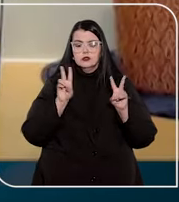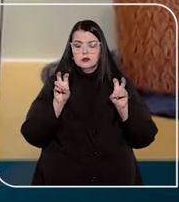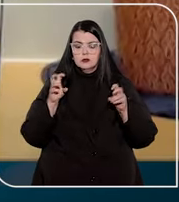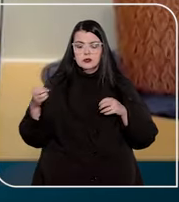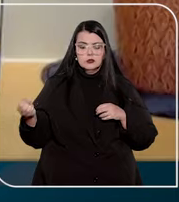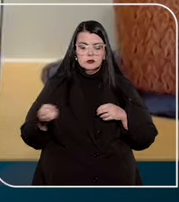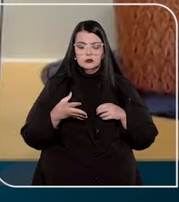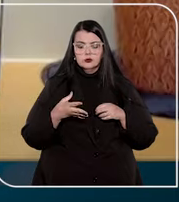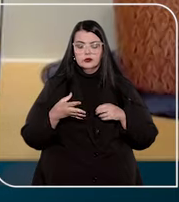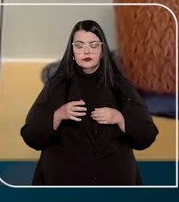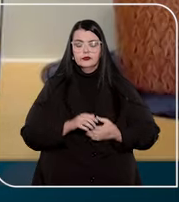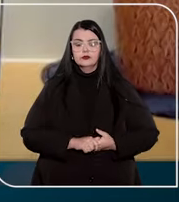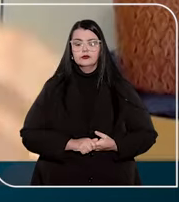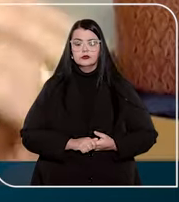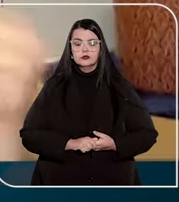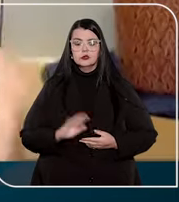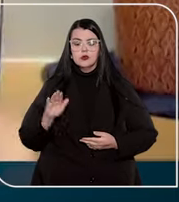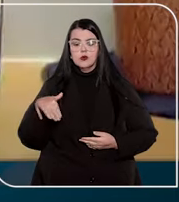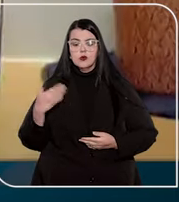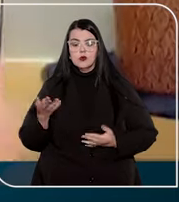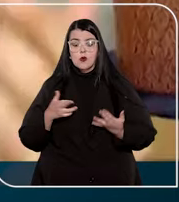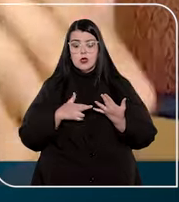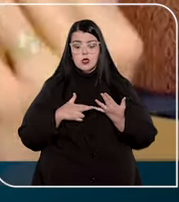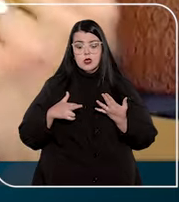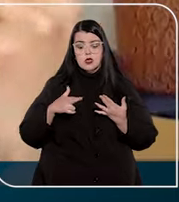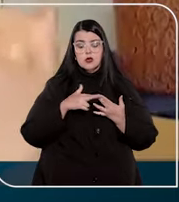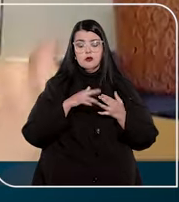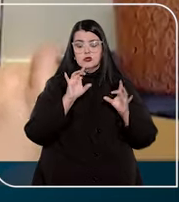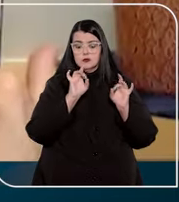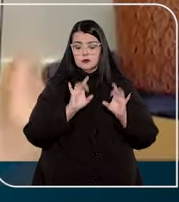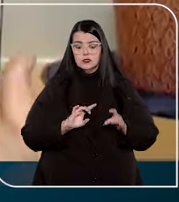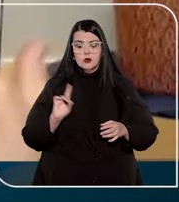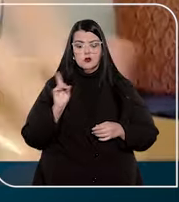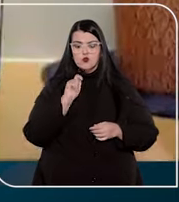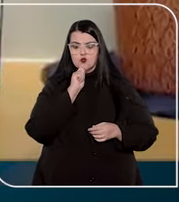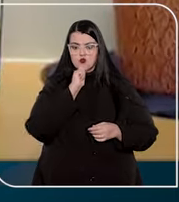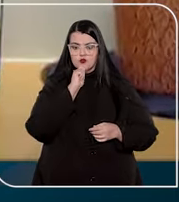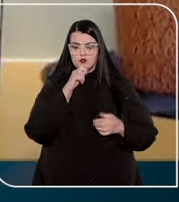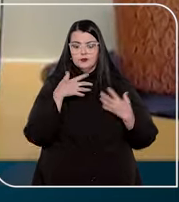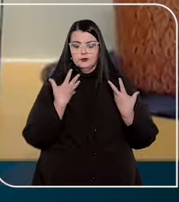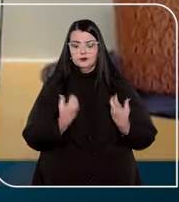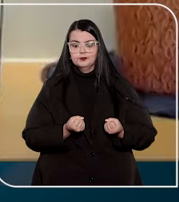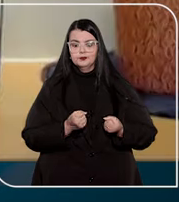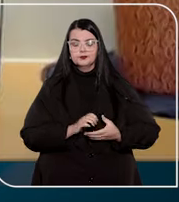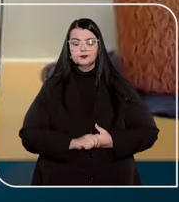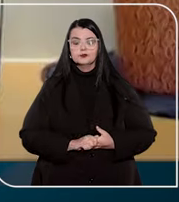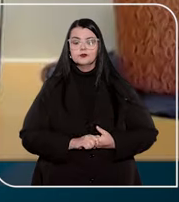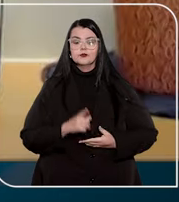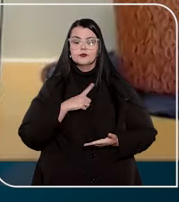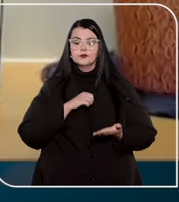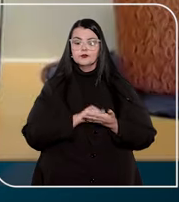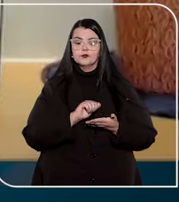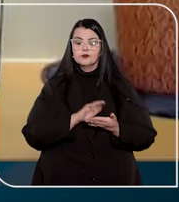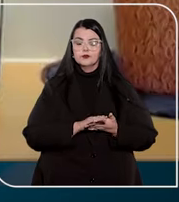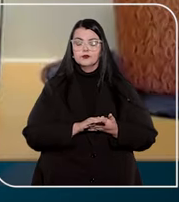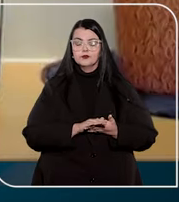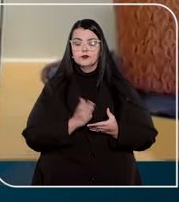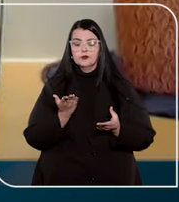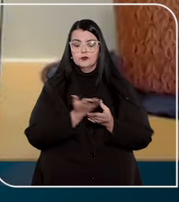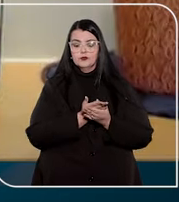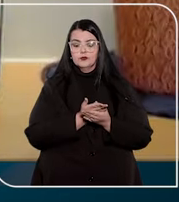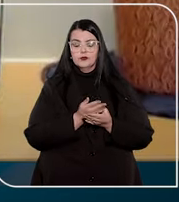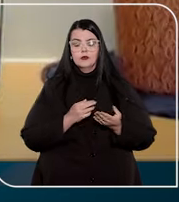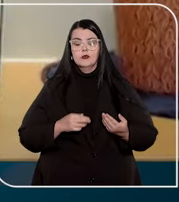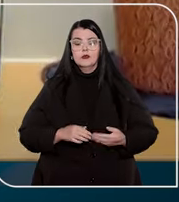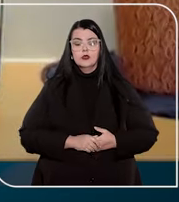Nesse caso de que o recurso especial, o recurso anterior, não foi conhecido para um óbice processual, esse